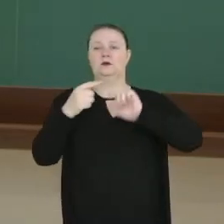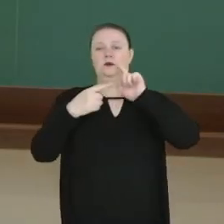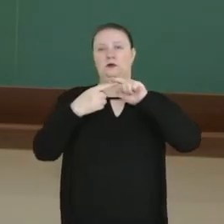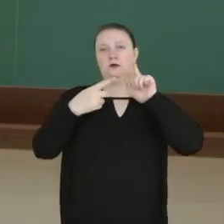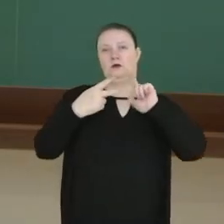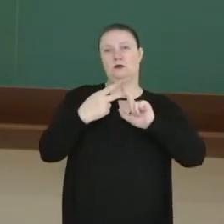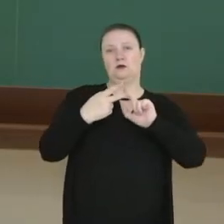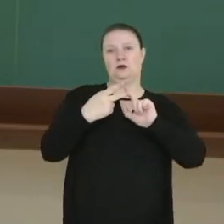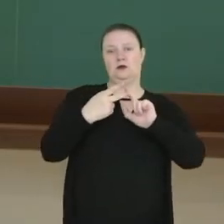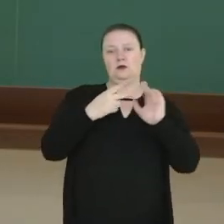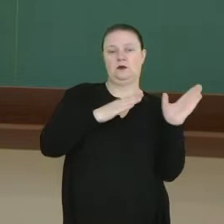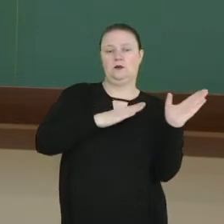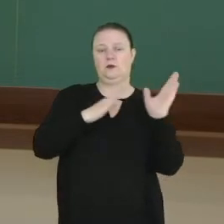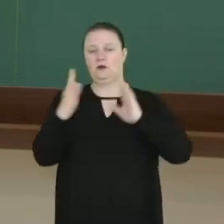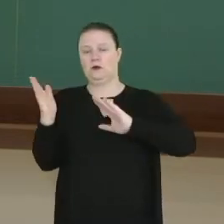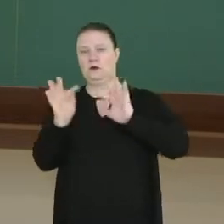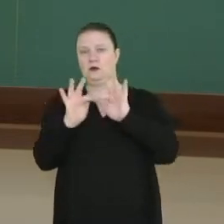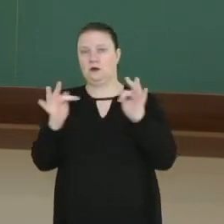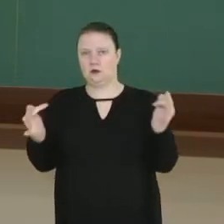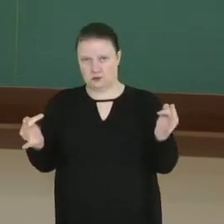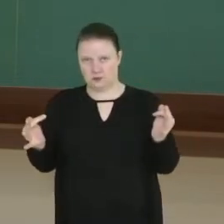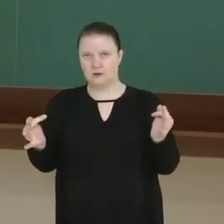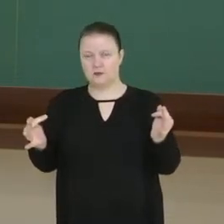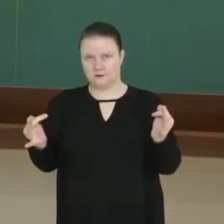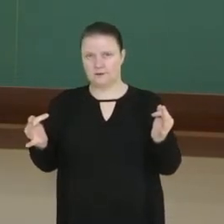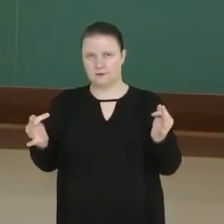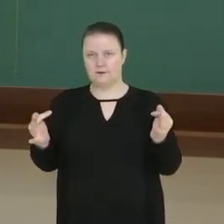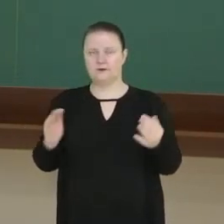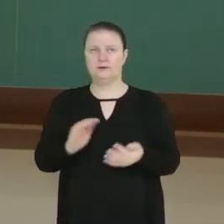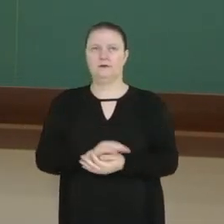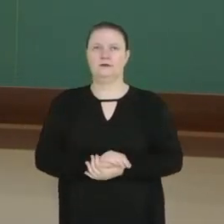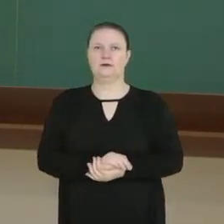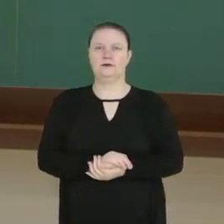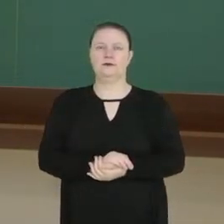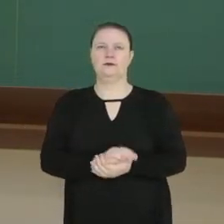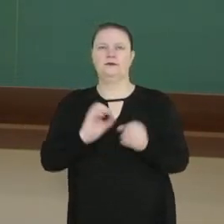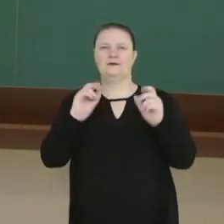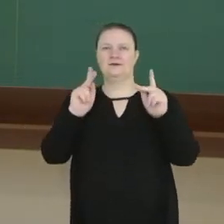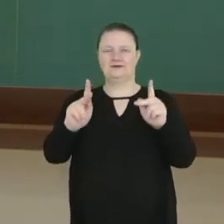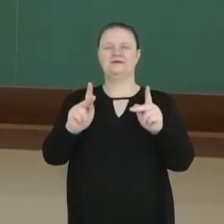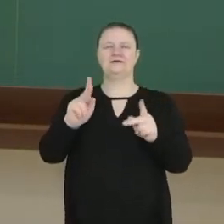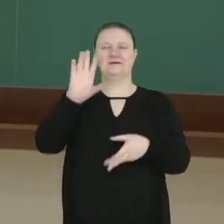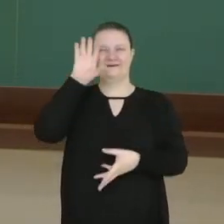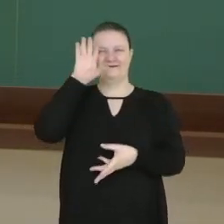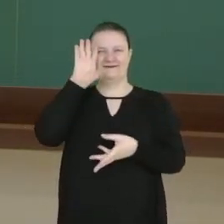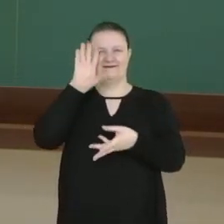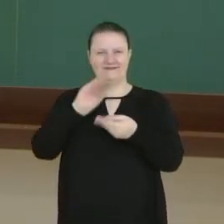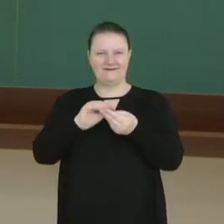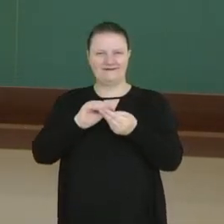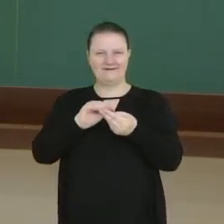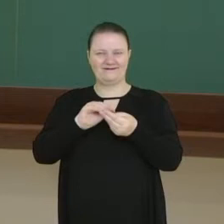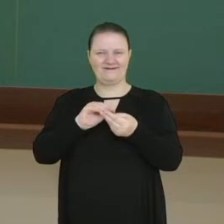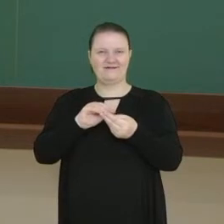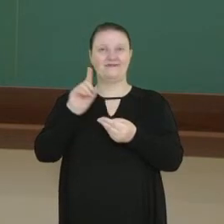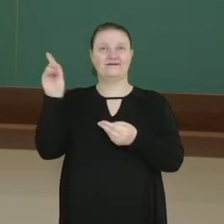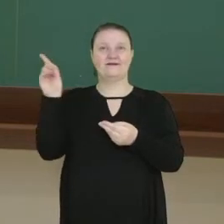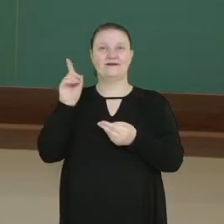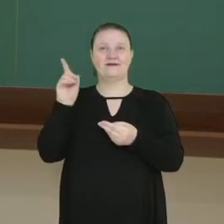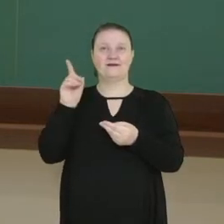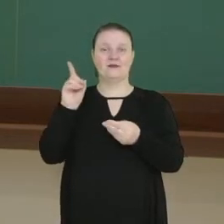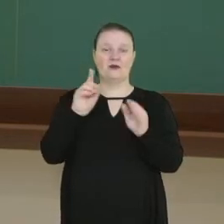períodos simples, aquele período que seria o período composto. Beleza? Entenderam melhor, então, essa questão do